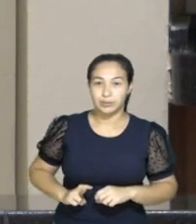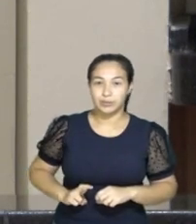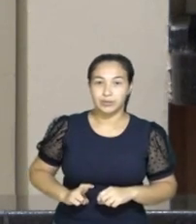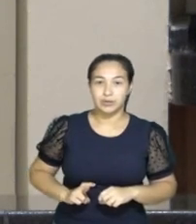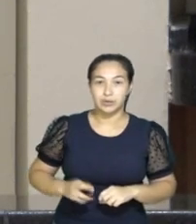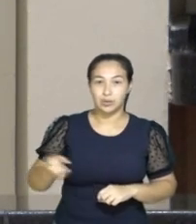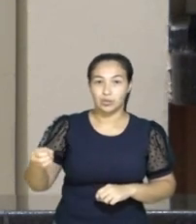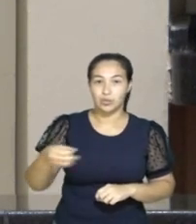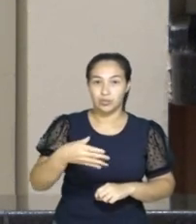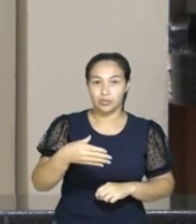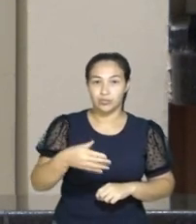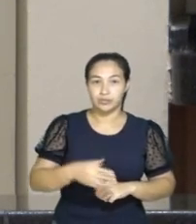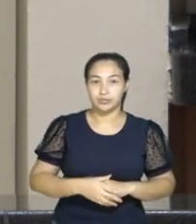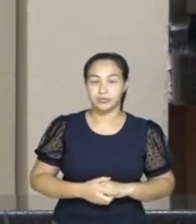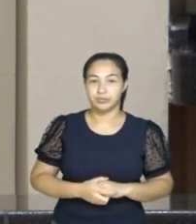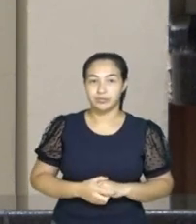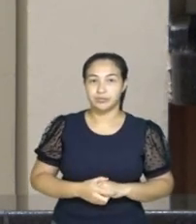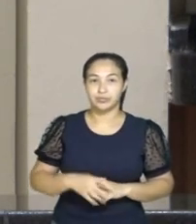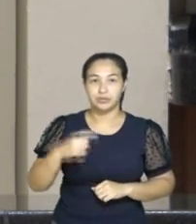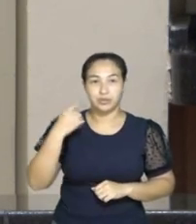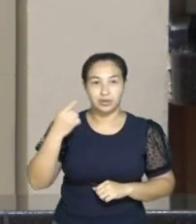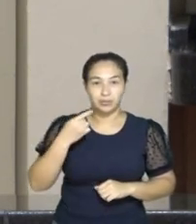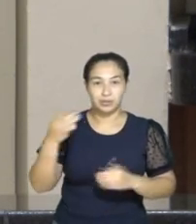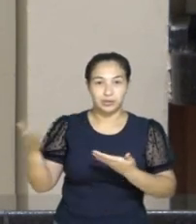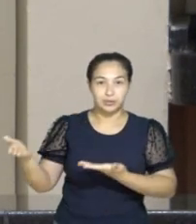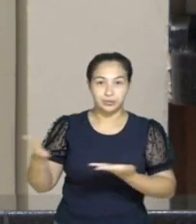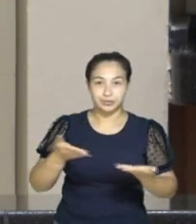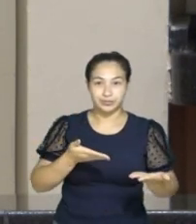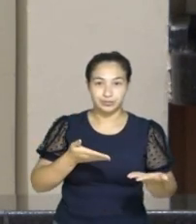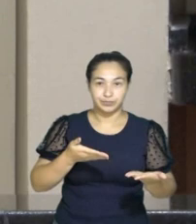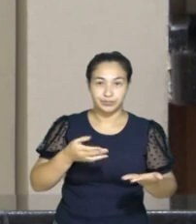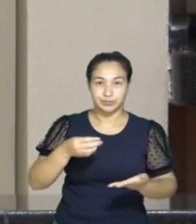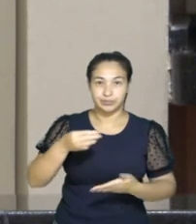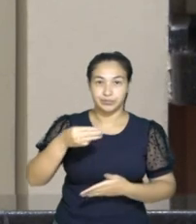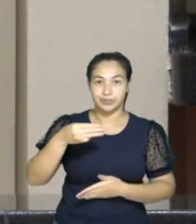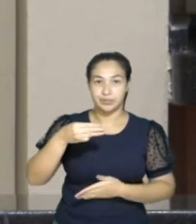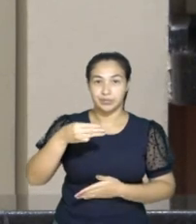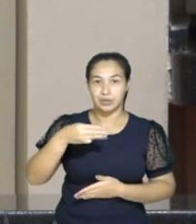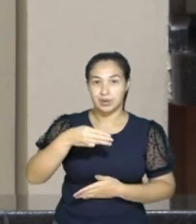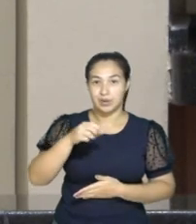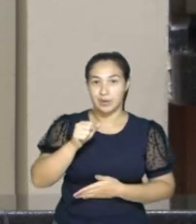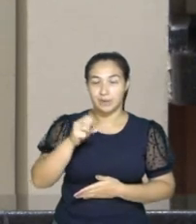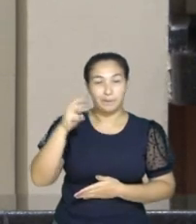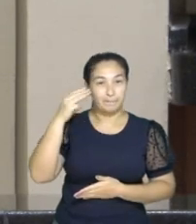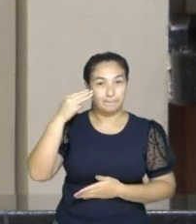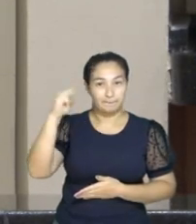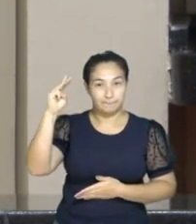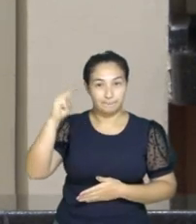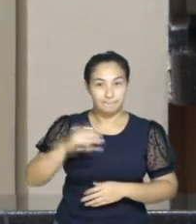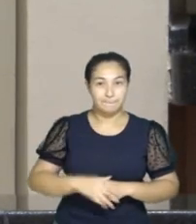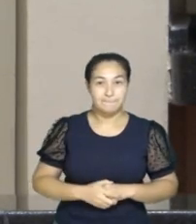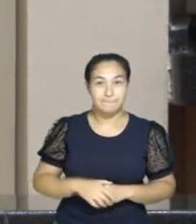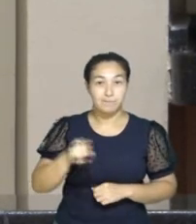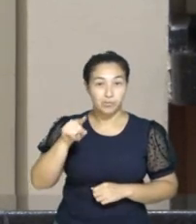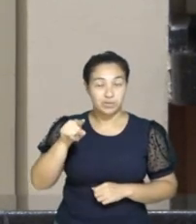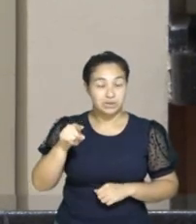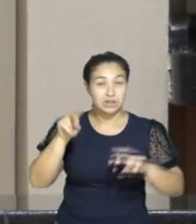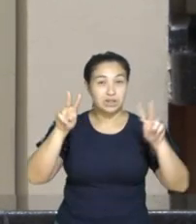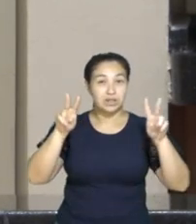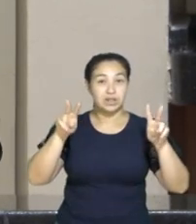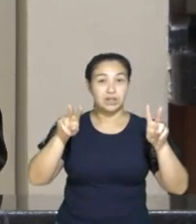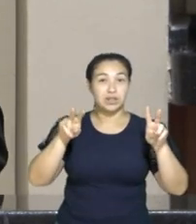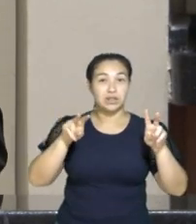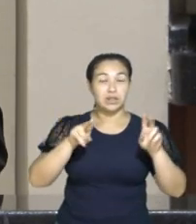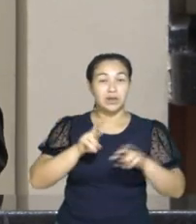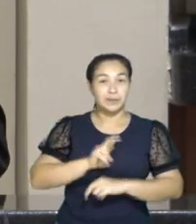novo Deputado Mateus cadurin vossa excelência que falará em nome do